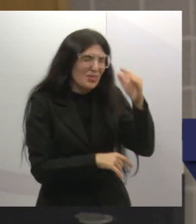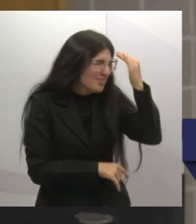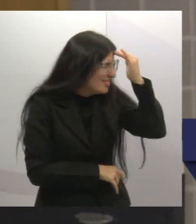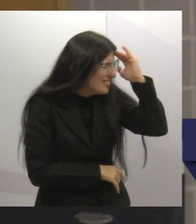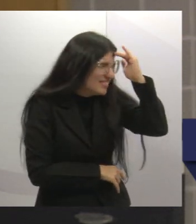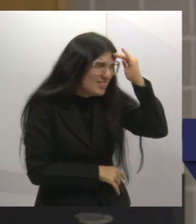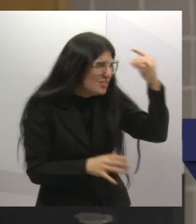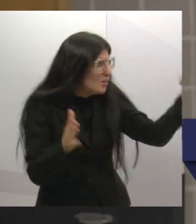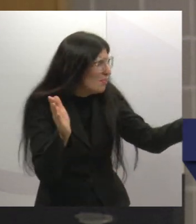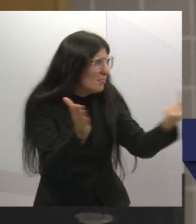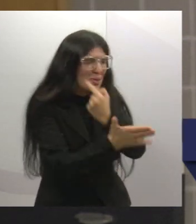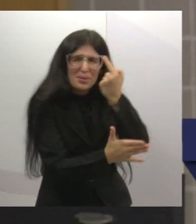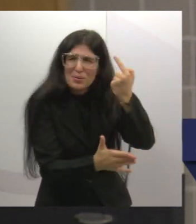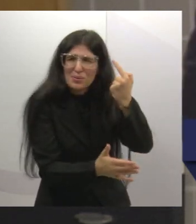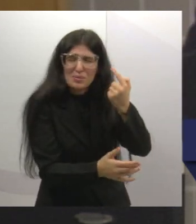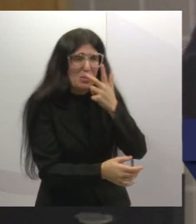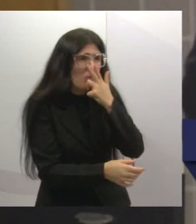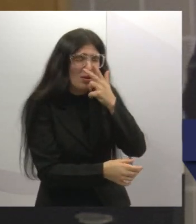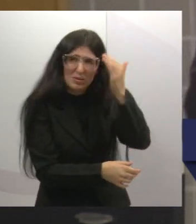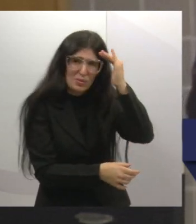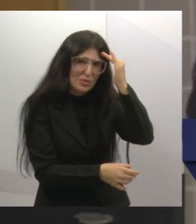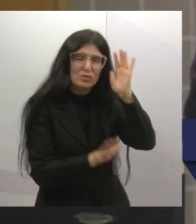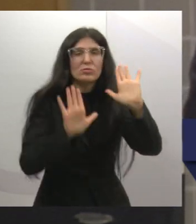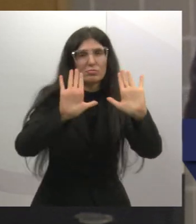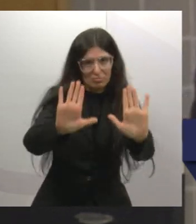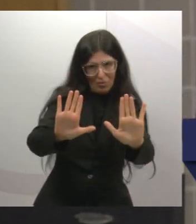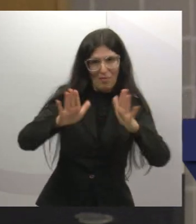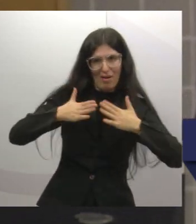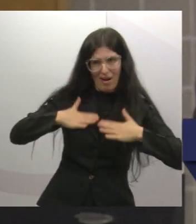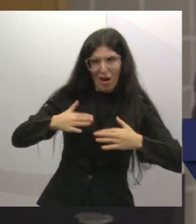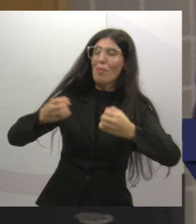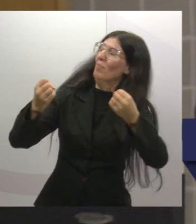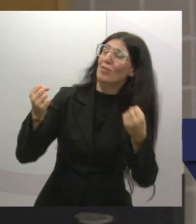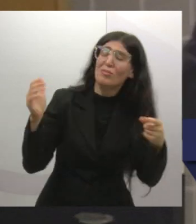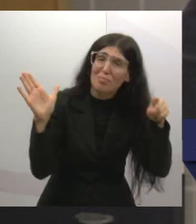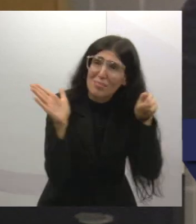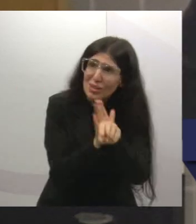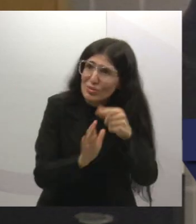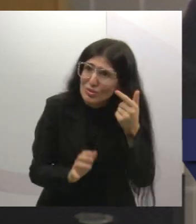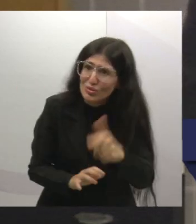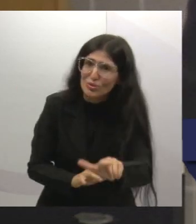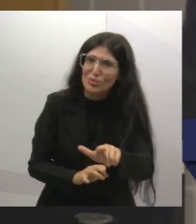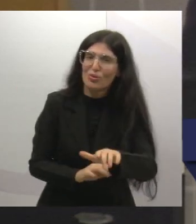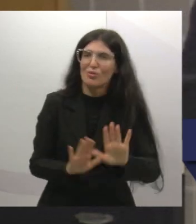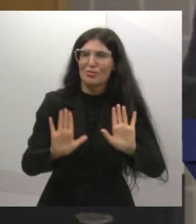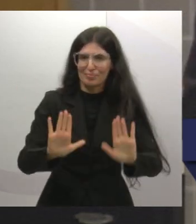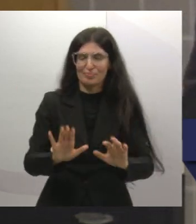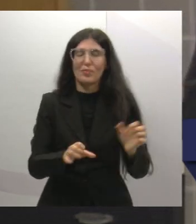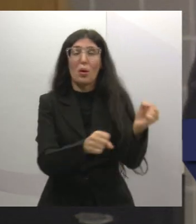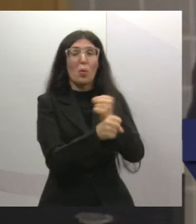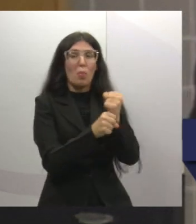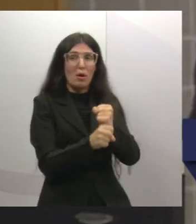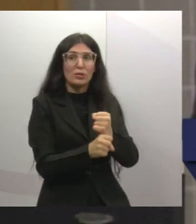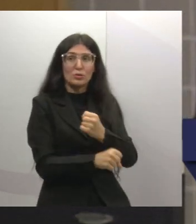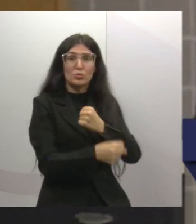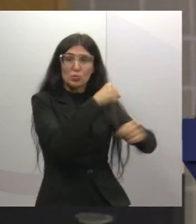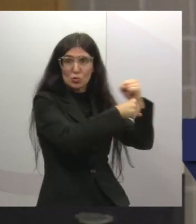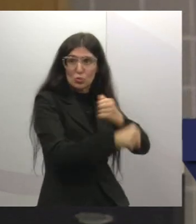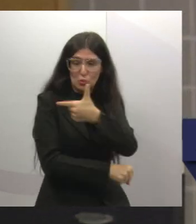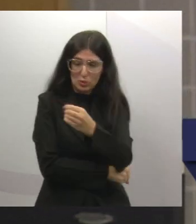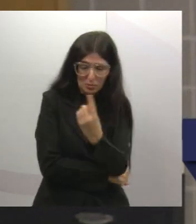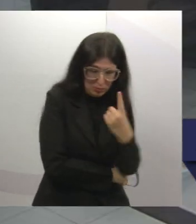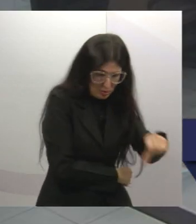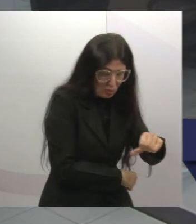a pergunta exatamente, pode ser que eu não entendi. Então, deixa eu refazer. Por favor, porque eu não sei se eu compreendi corretamente a pergunta. No ano de 2019, a